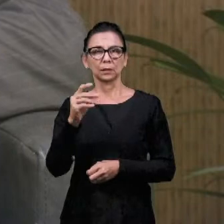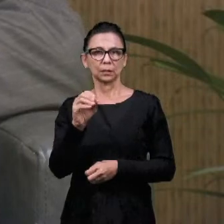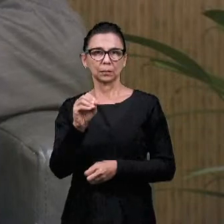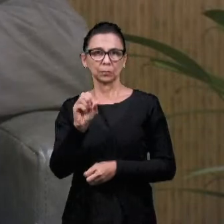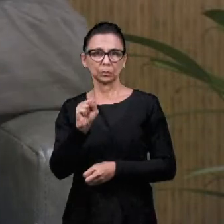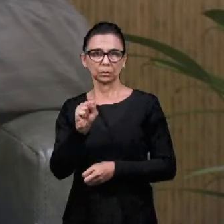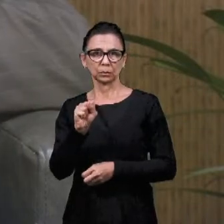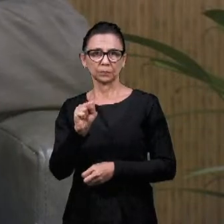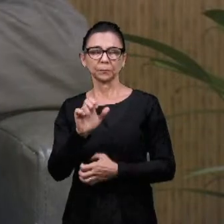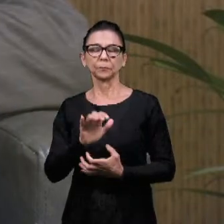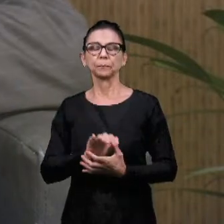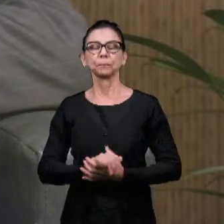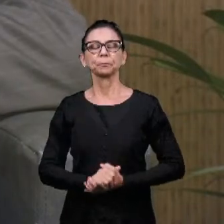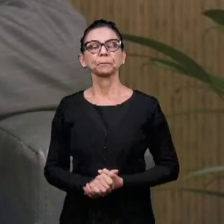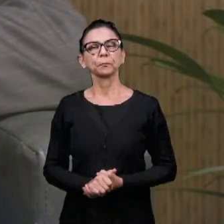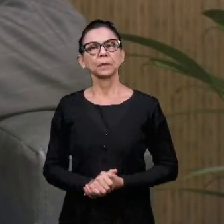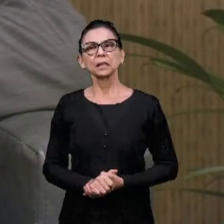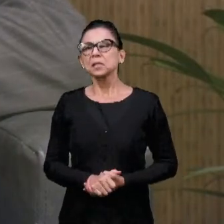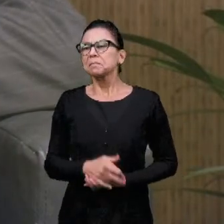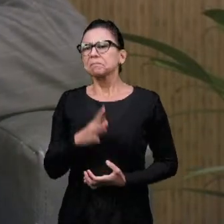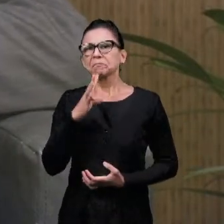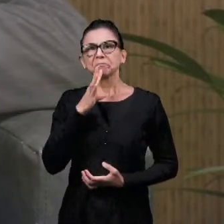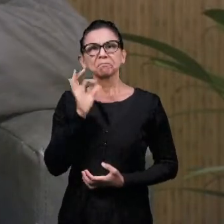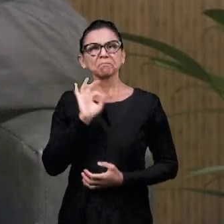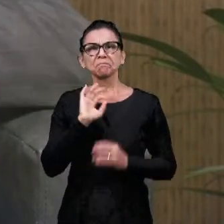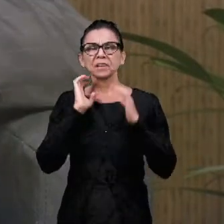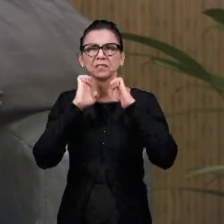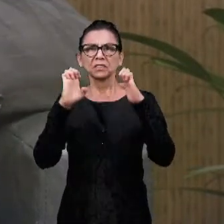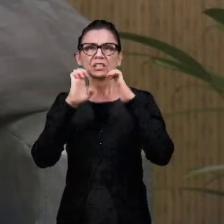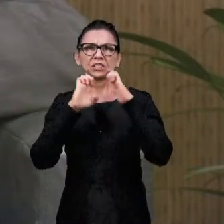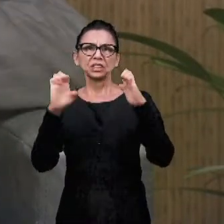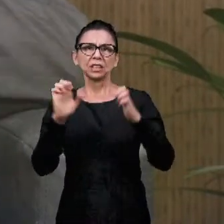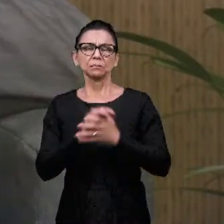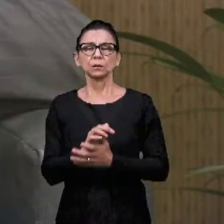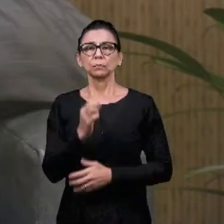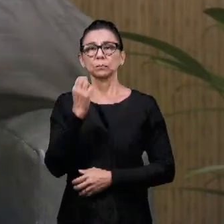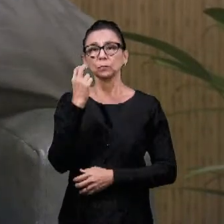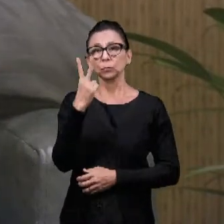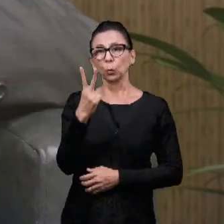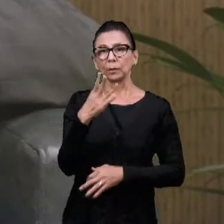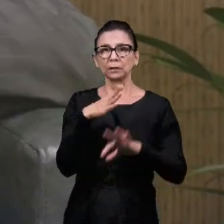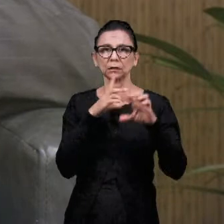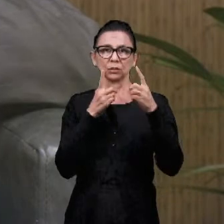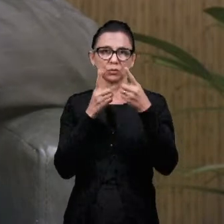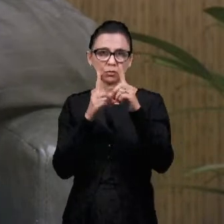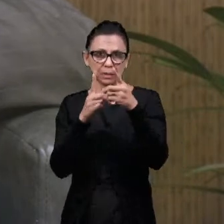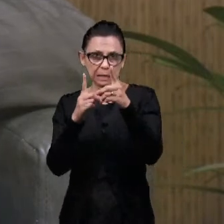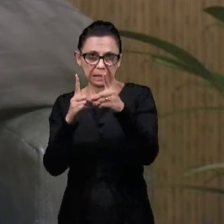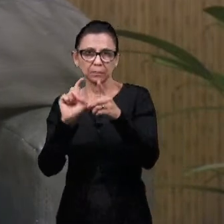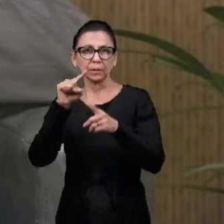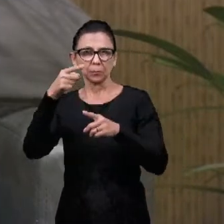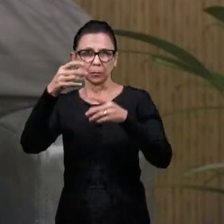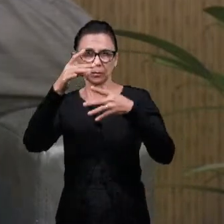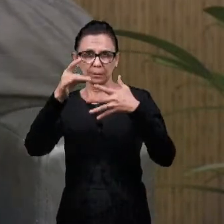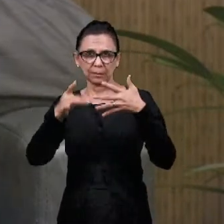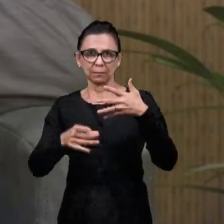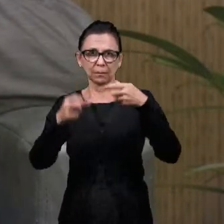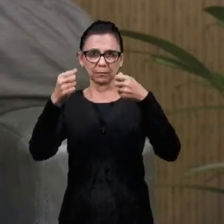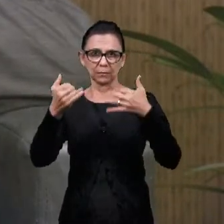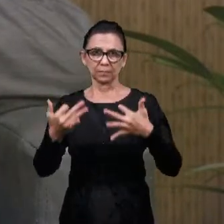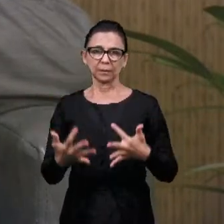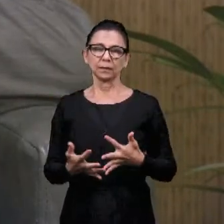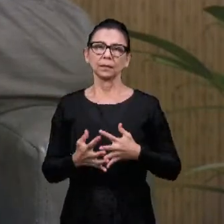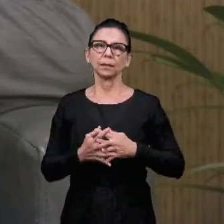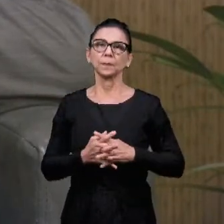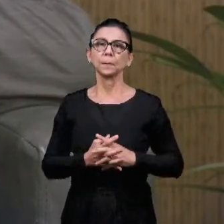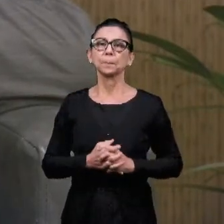que não conhecia o Evangelho. Chegaram os 2 discípulos, que nós vamos comentar melhor depois, e